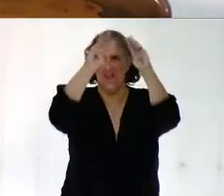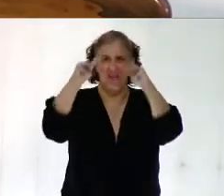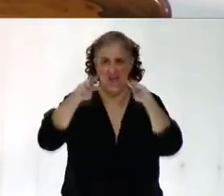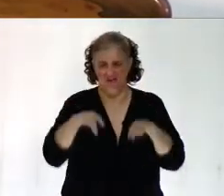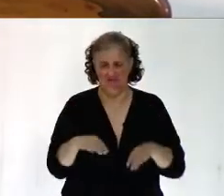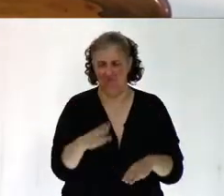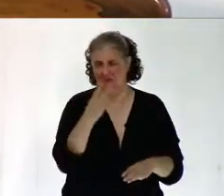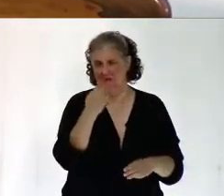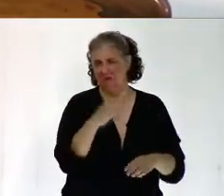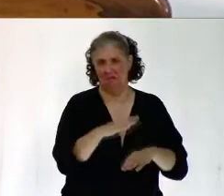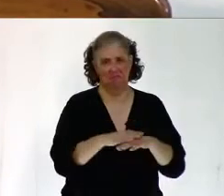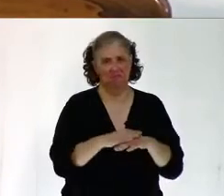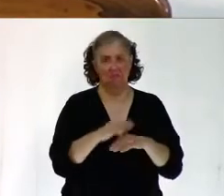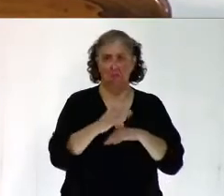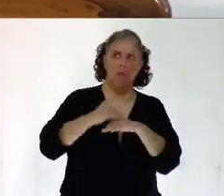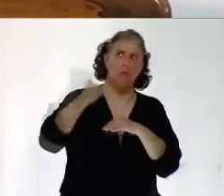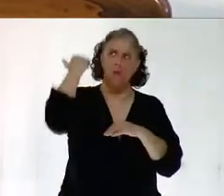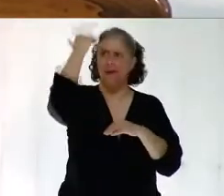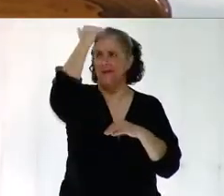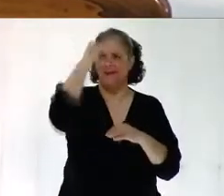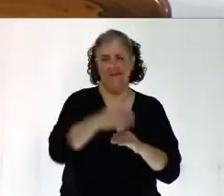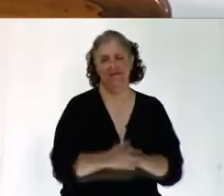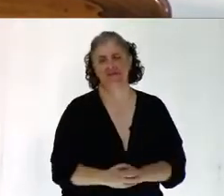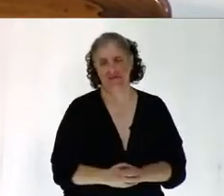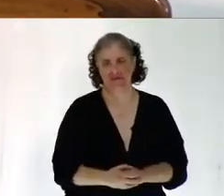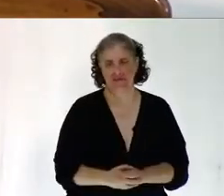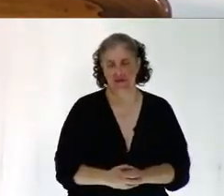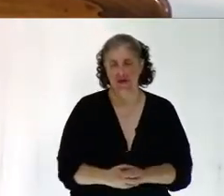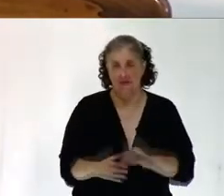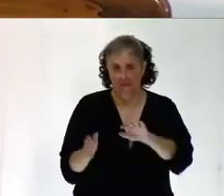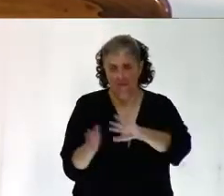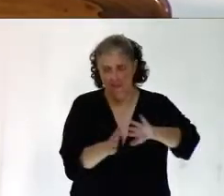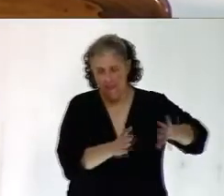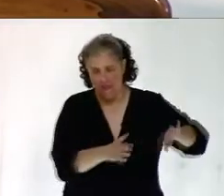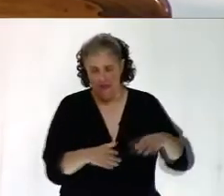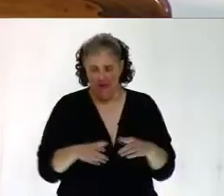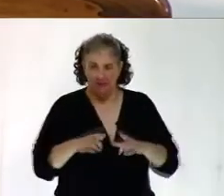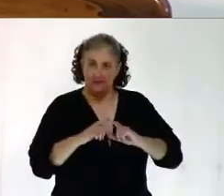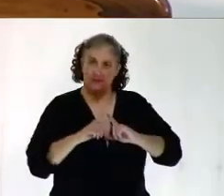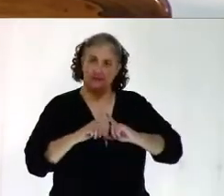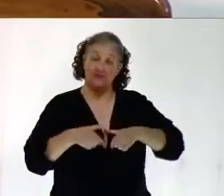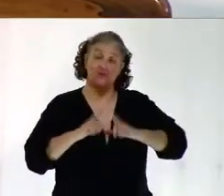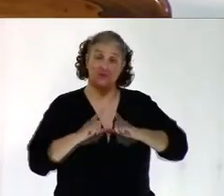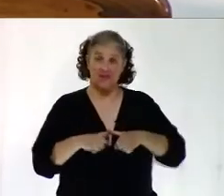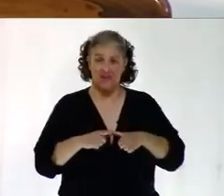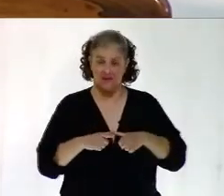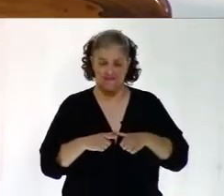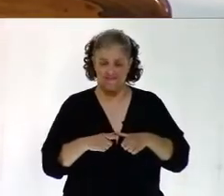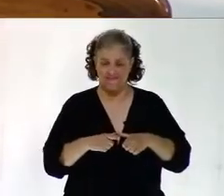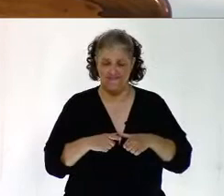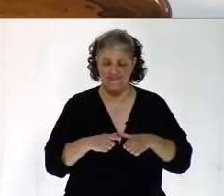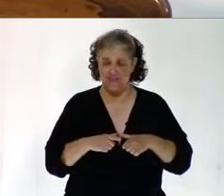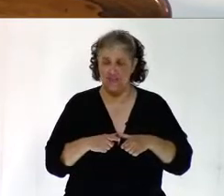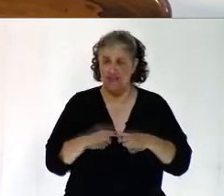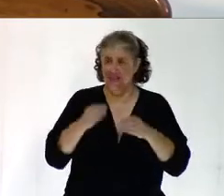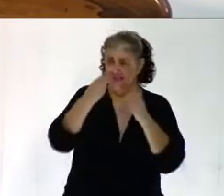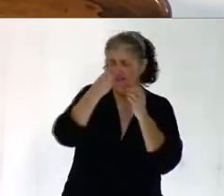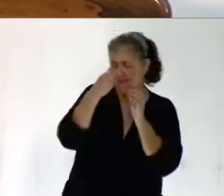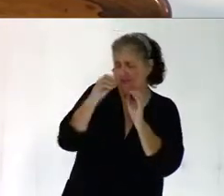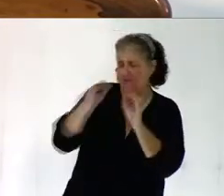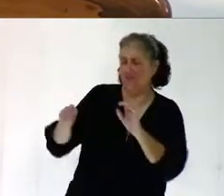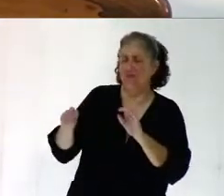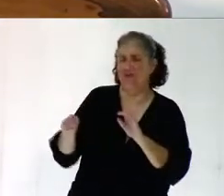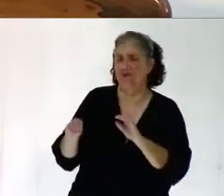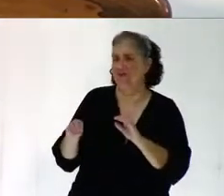israel abandonou a confiança em deus israel não compreendeu o que estava em